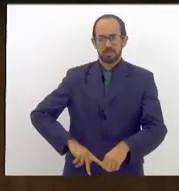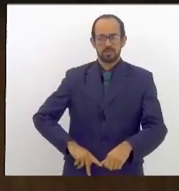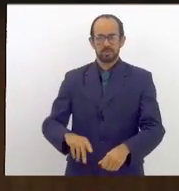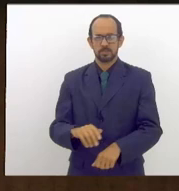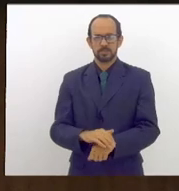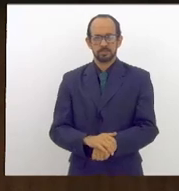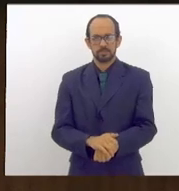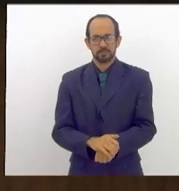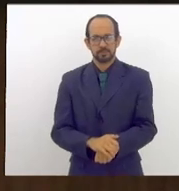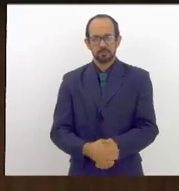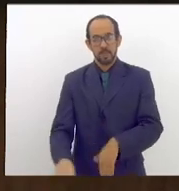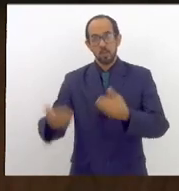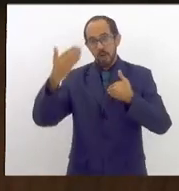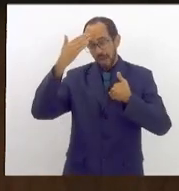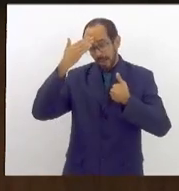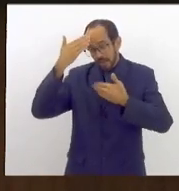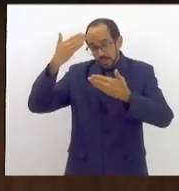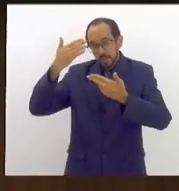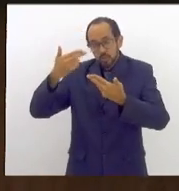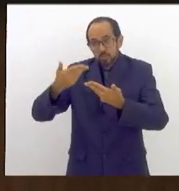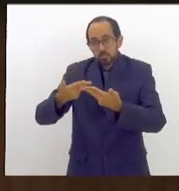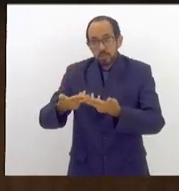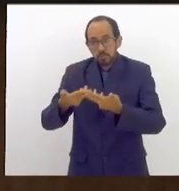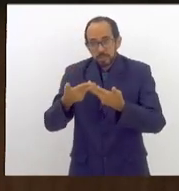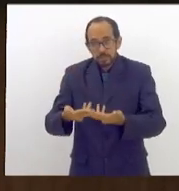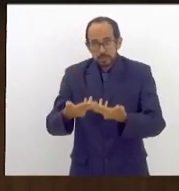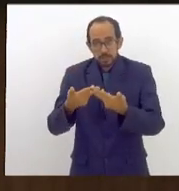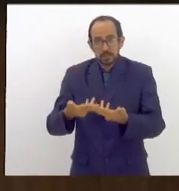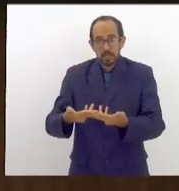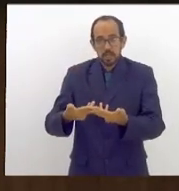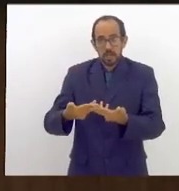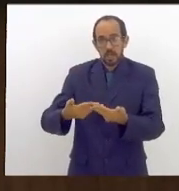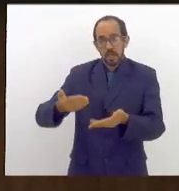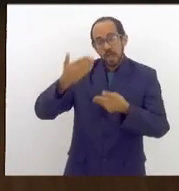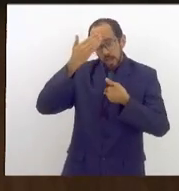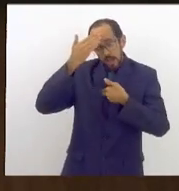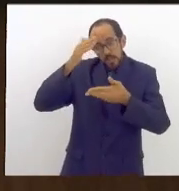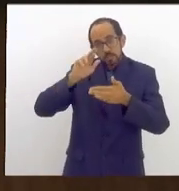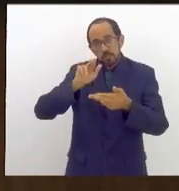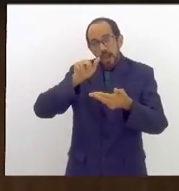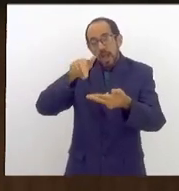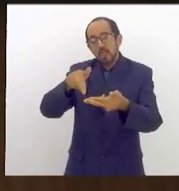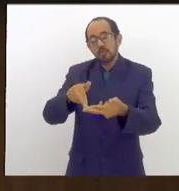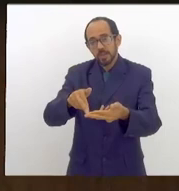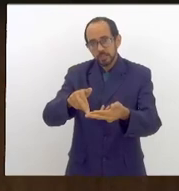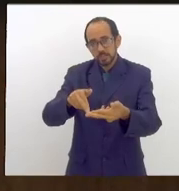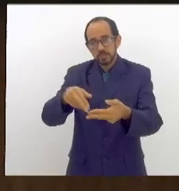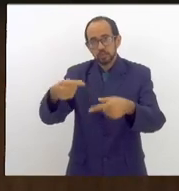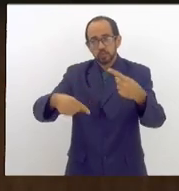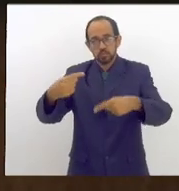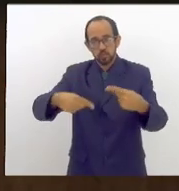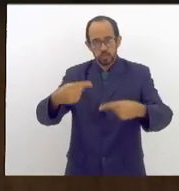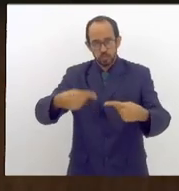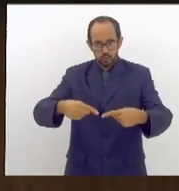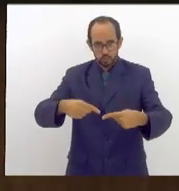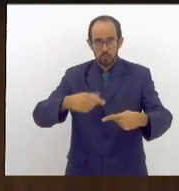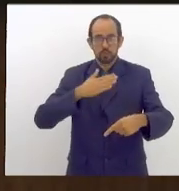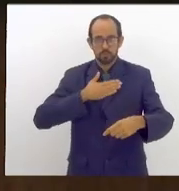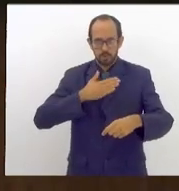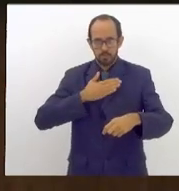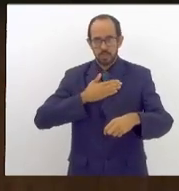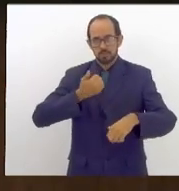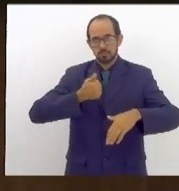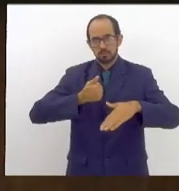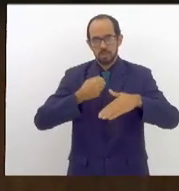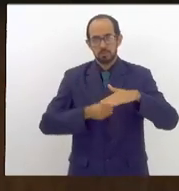eu agradeço pela paciência eu agradeço pela referência de político que se tornou para mim nesse meu primeiro